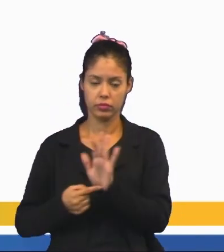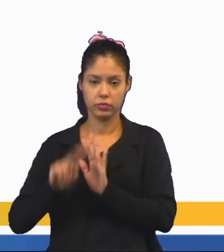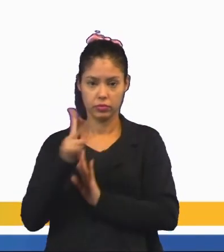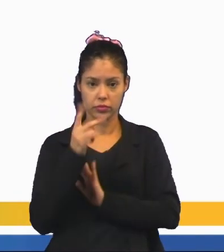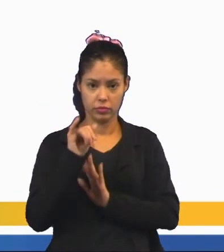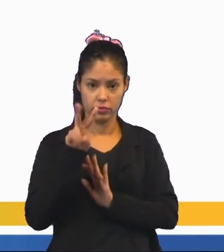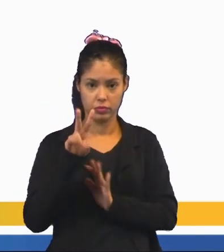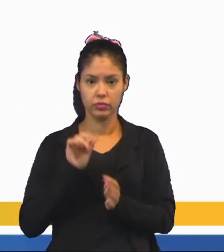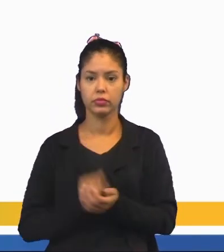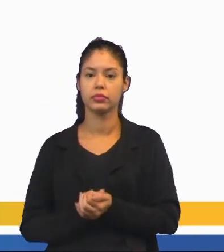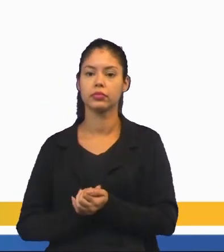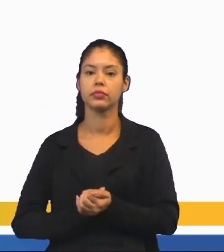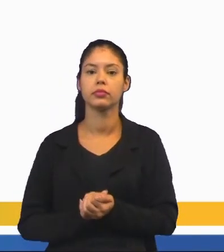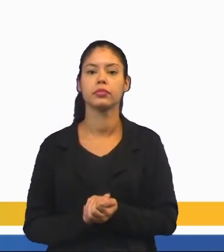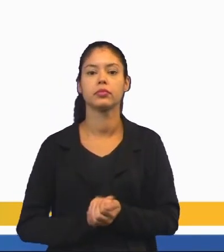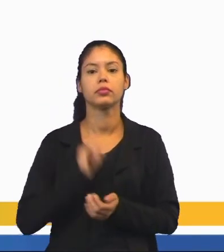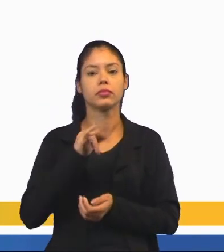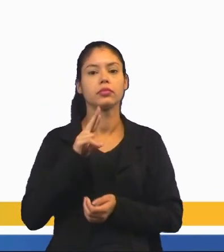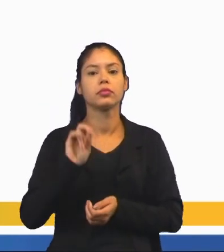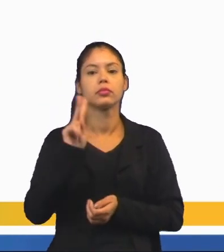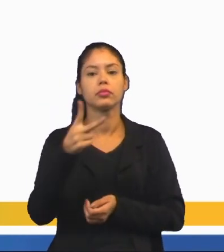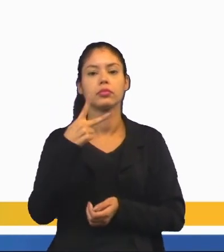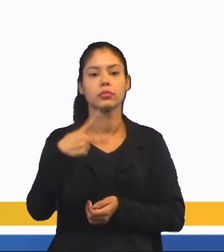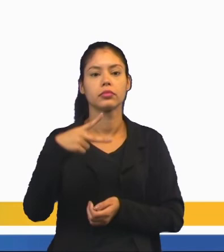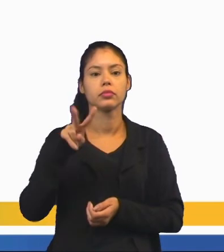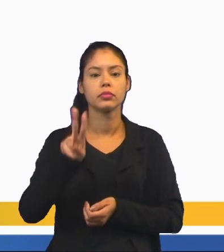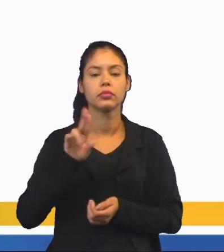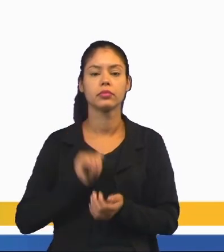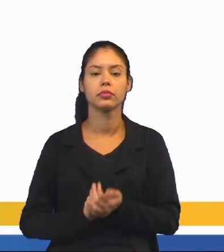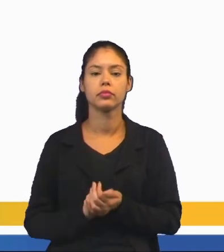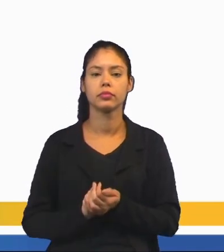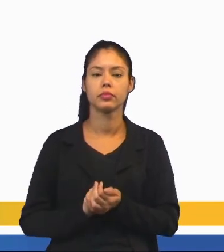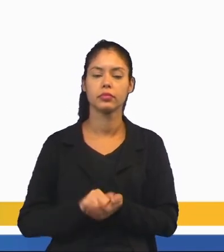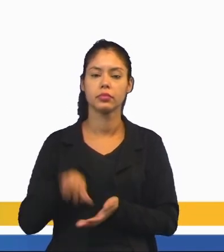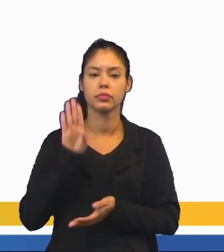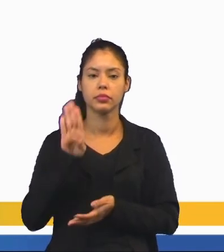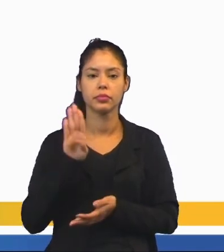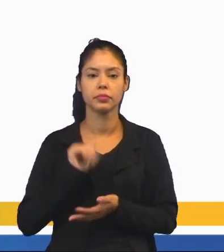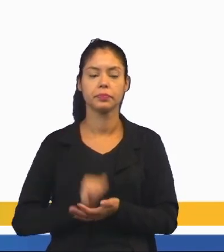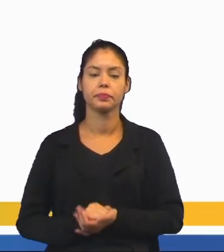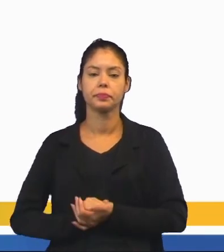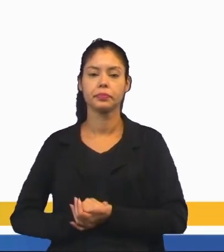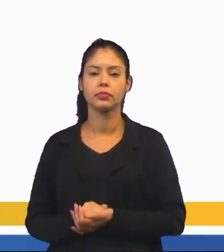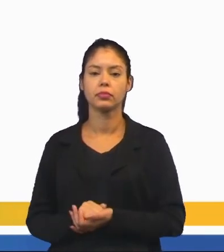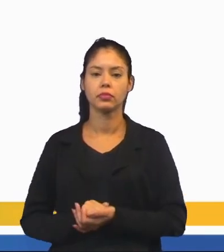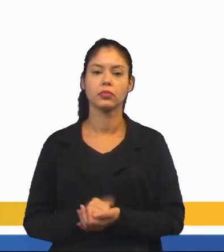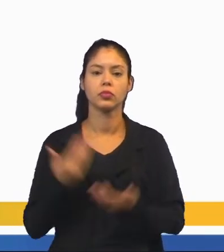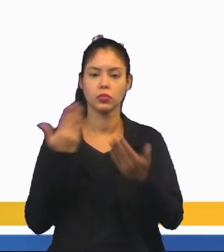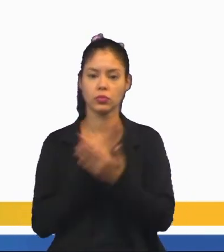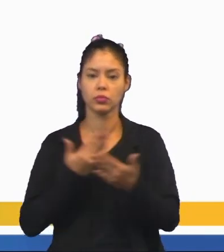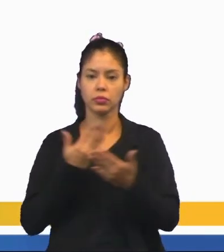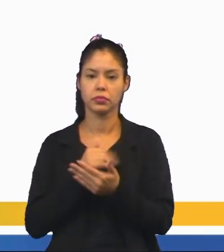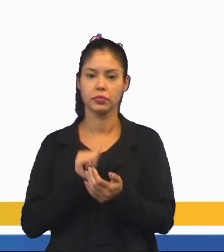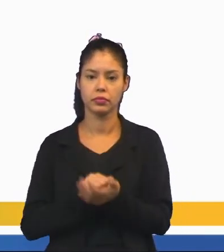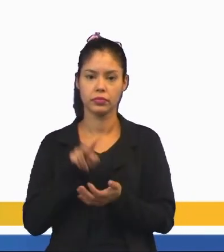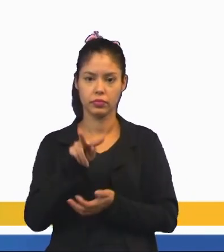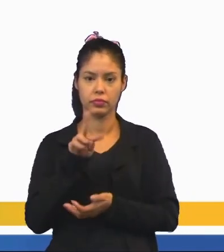pós-exposição ao HIV, imunização para HPV e hepatite B,